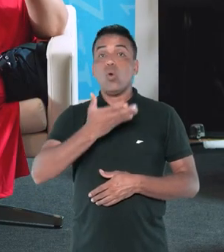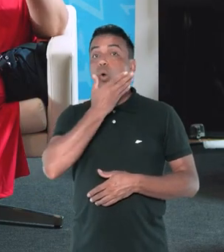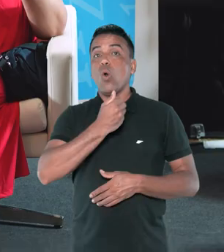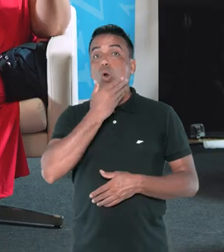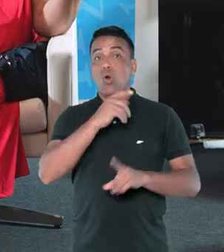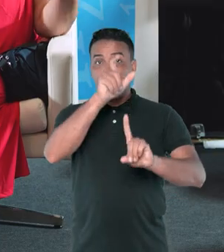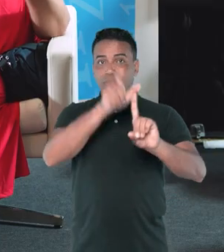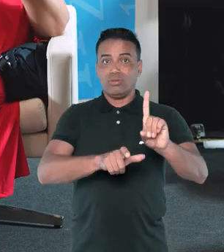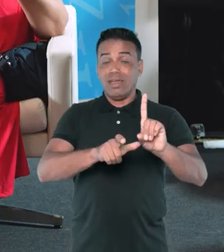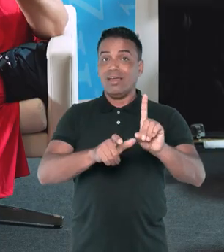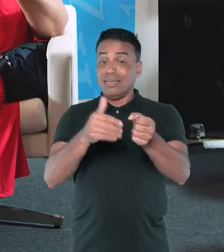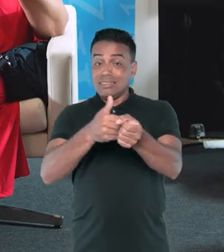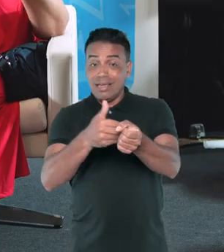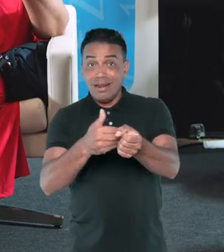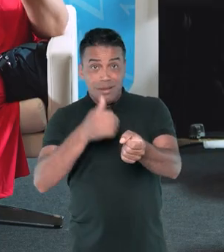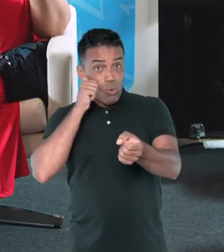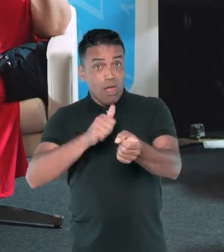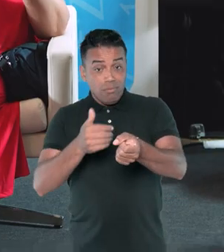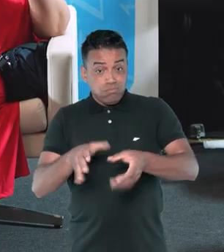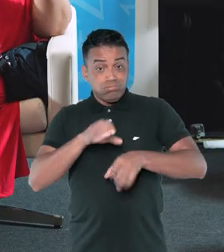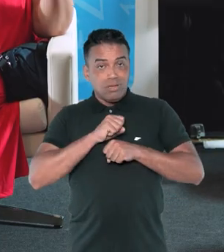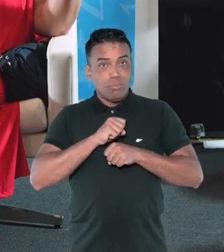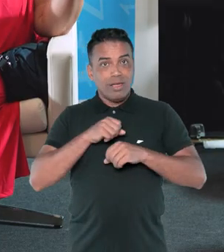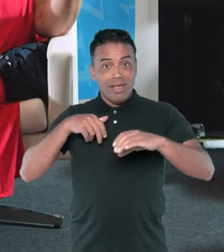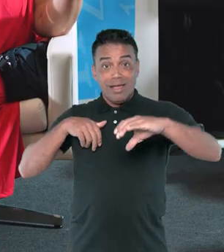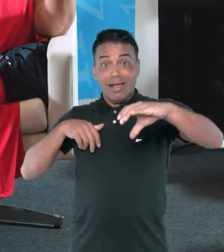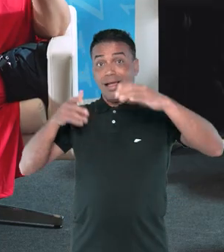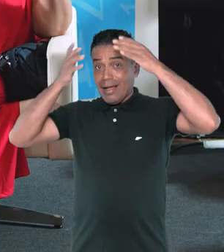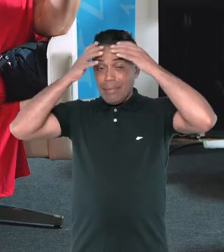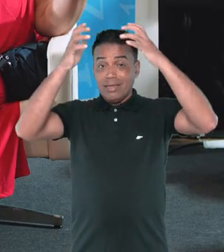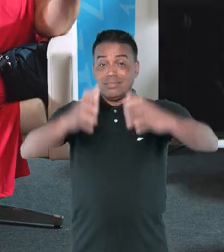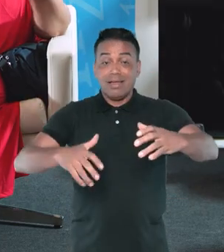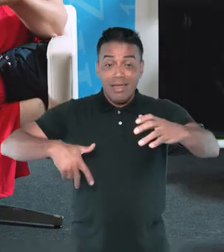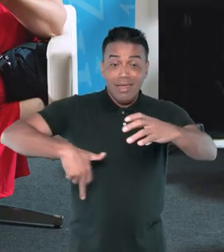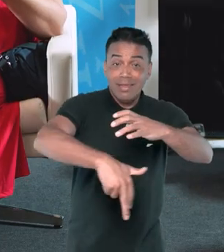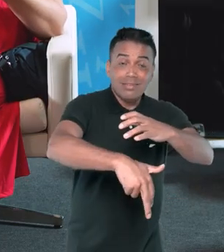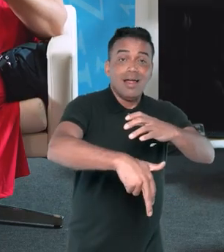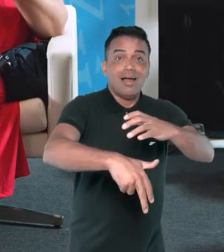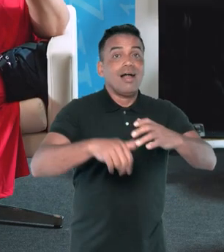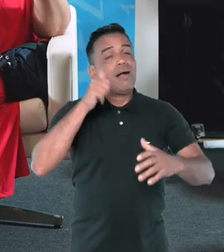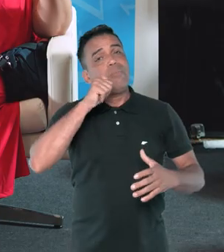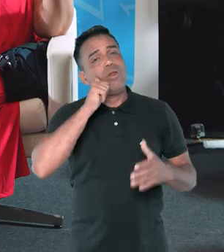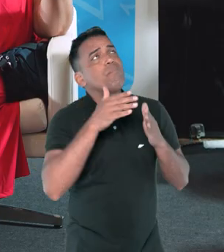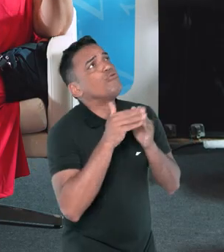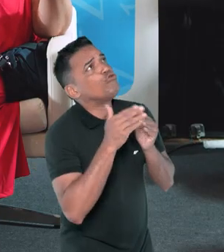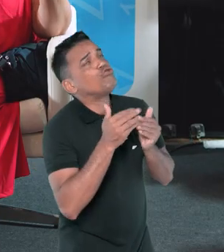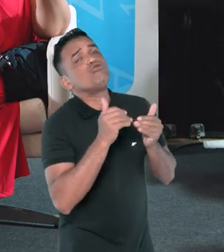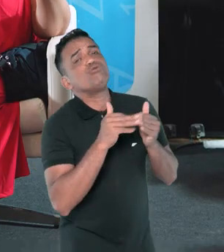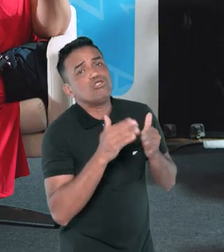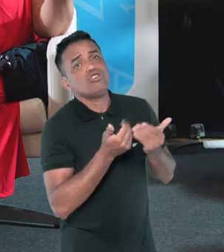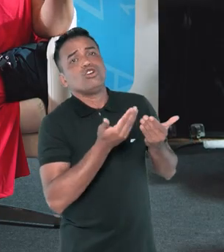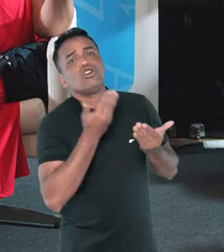ter o poder de ouvir os segredos das mulheres, porque ele entra na cabeça e escuta os pedidos que as mulheres estão fazendo por amor. E dá a ele